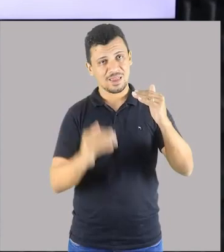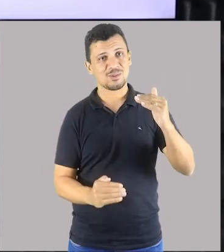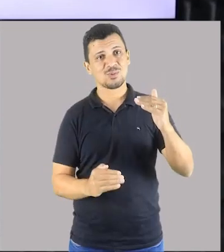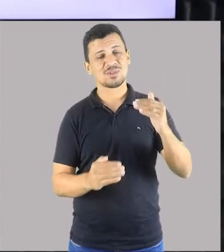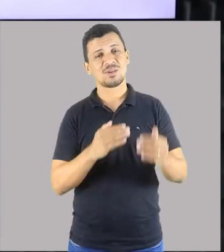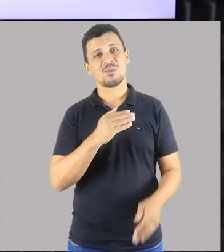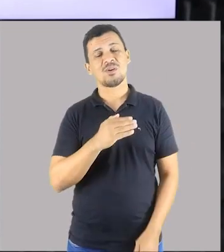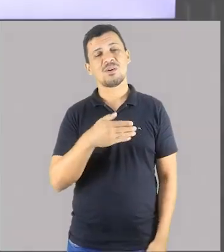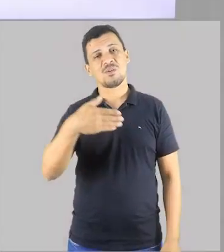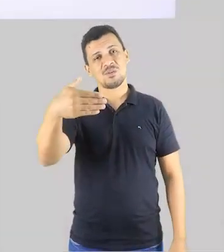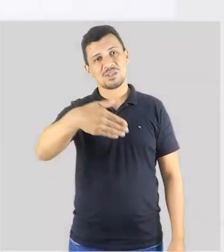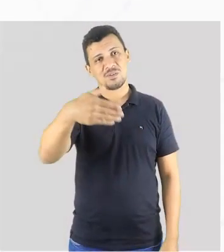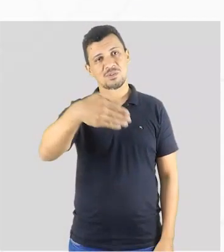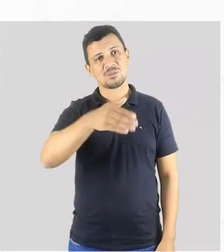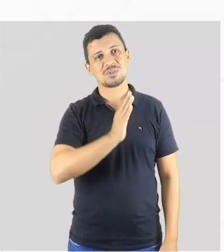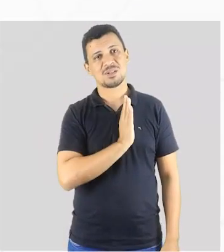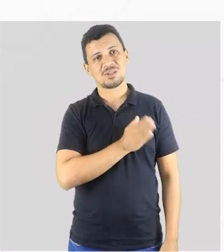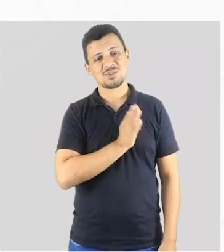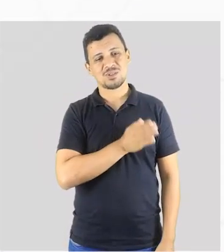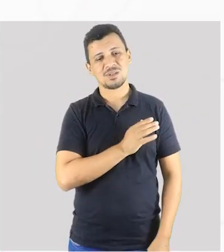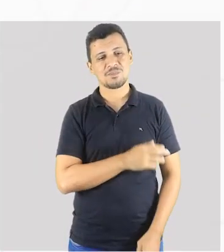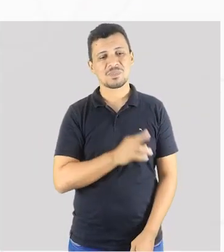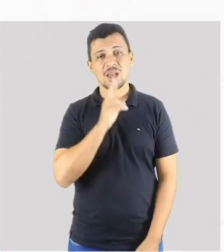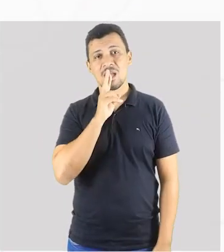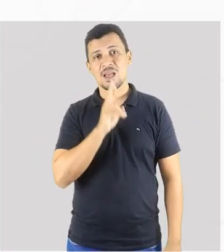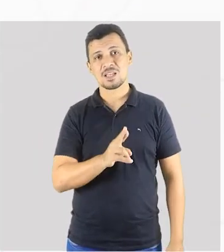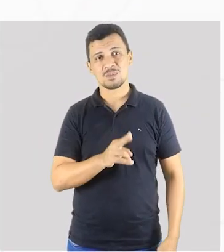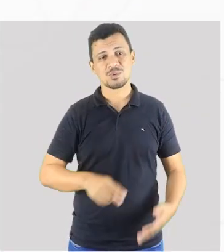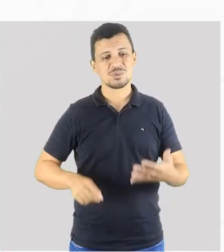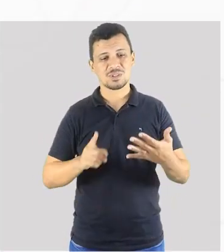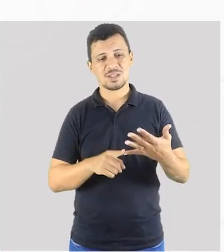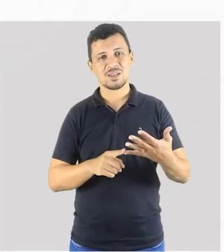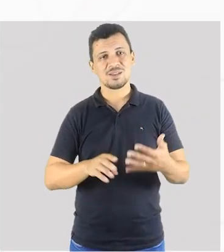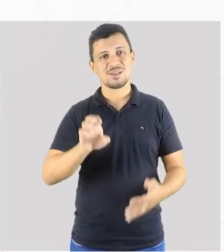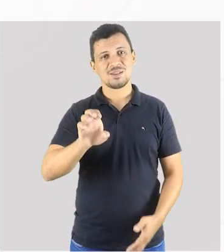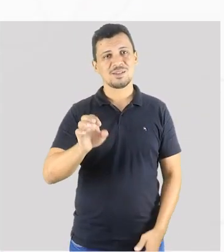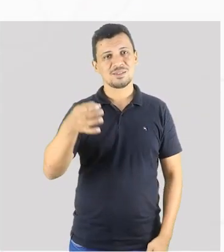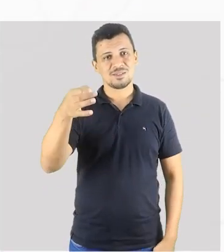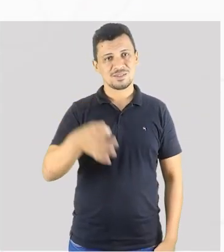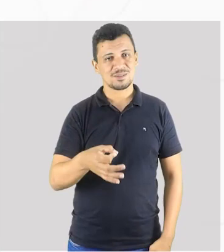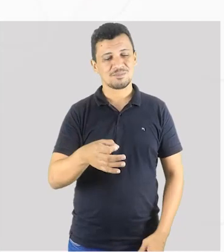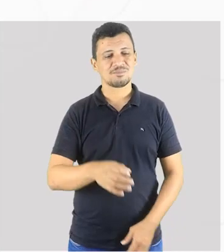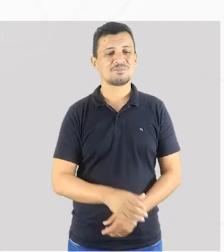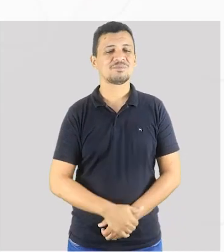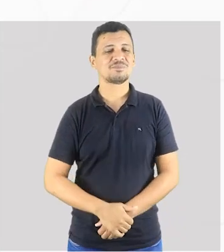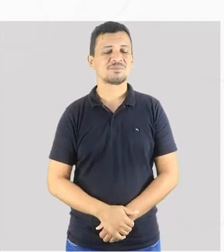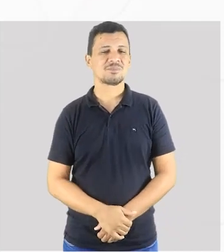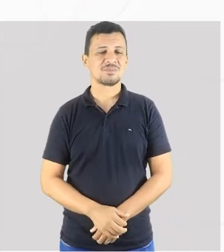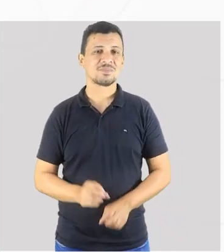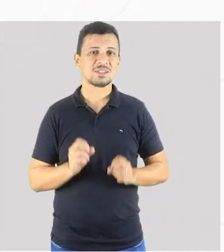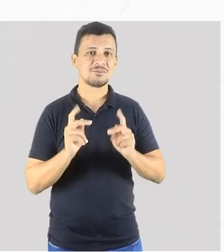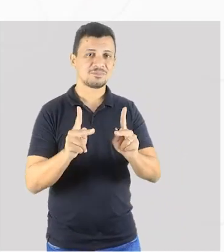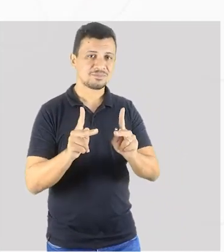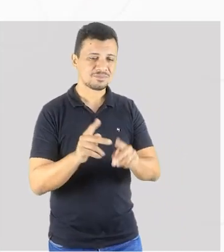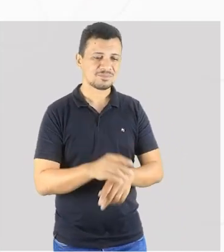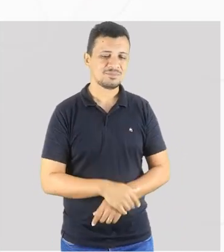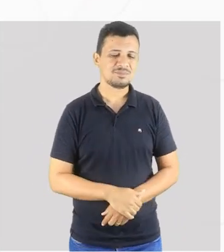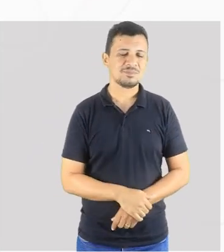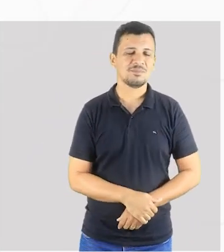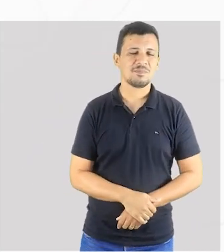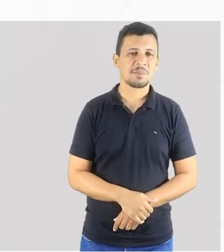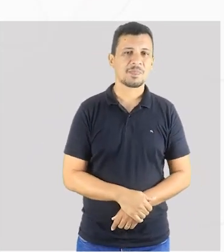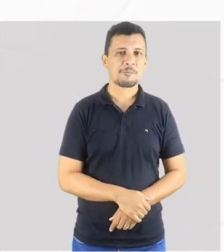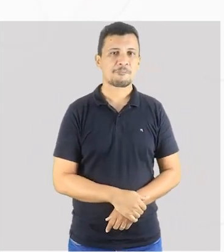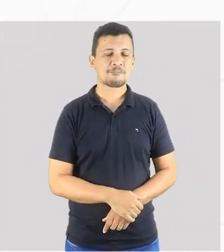cardíaca dele, entendido? Então a resposta correta, letra E, apresentou-se mais baixa. Fechou? Com isso a gente conclui,